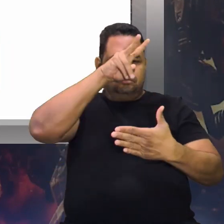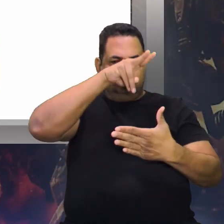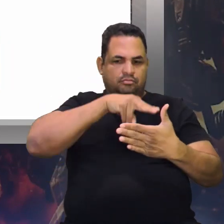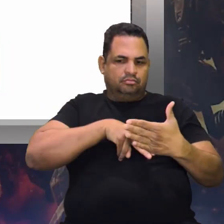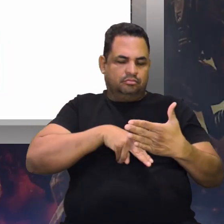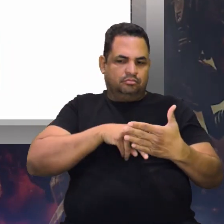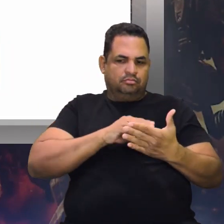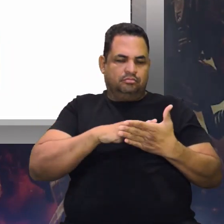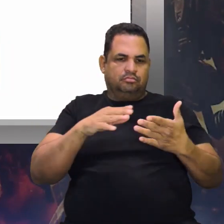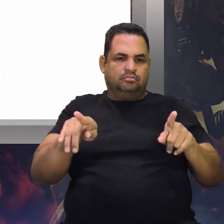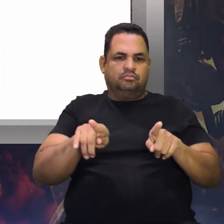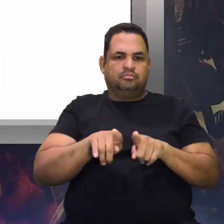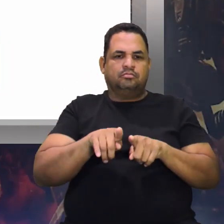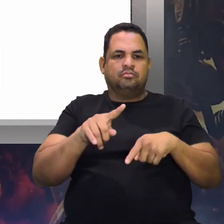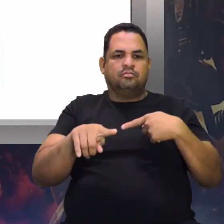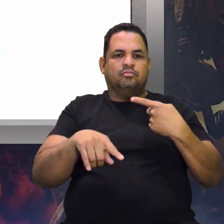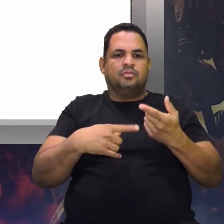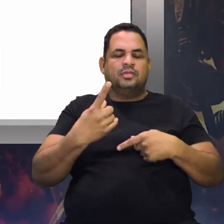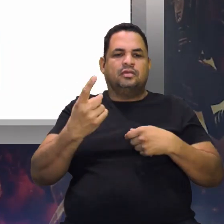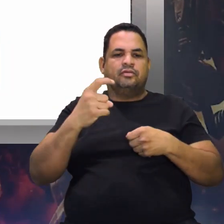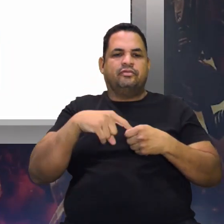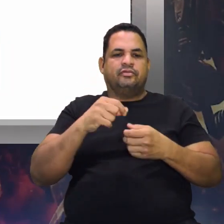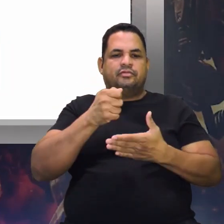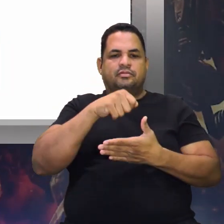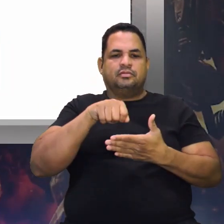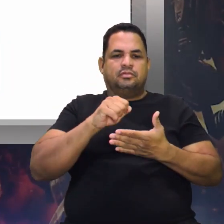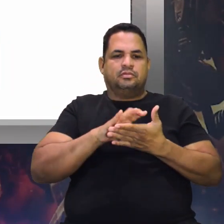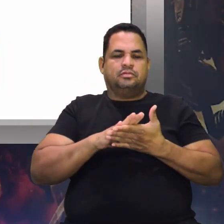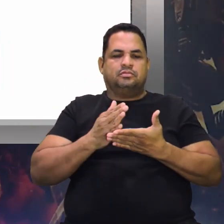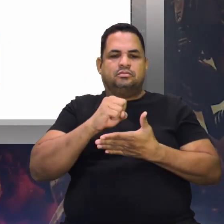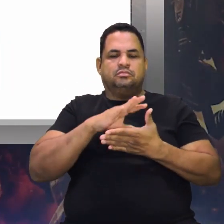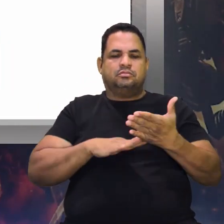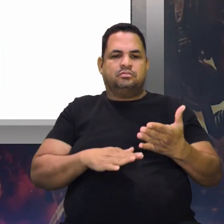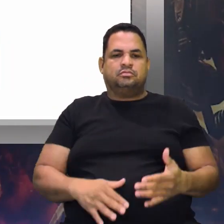vocês leem o texto, a gente já volta para corrigir a atividade. Vamos lá.